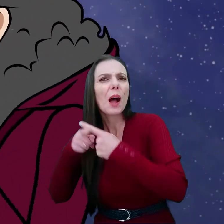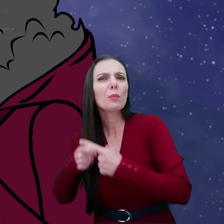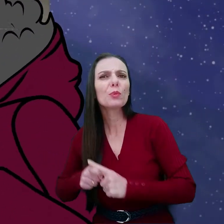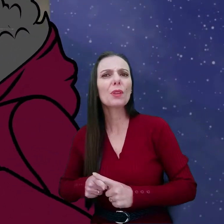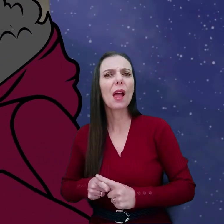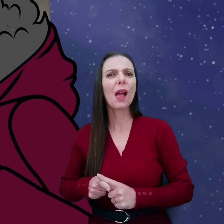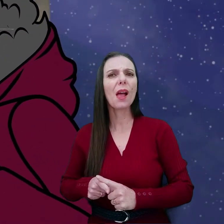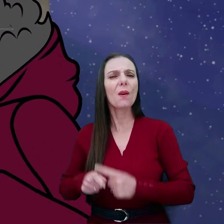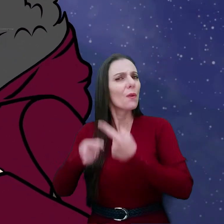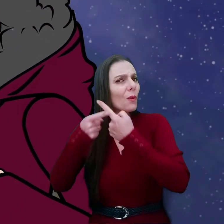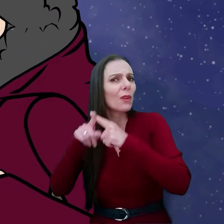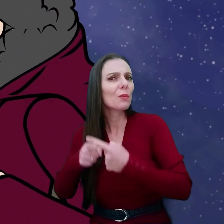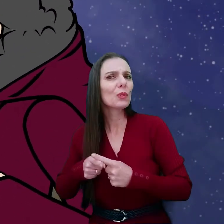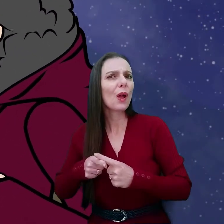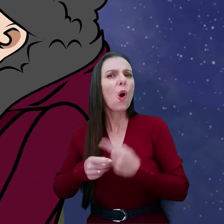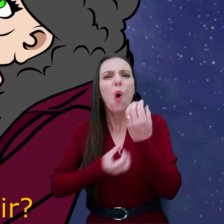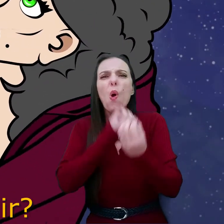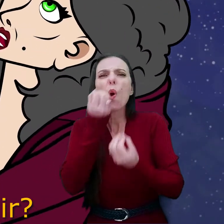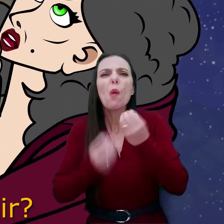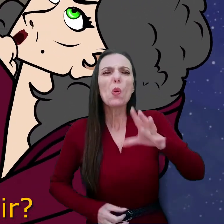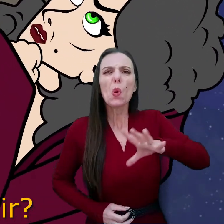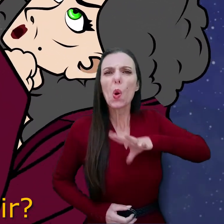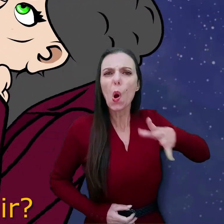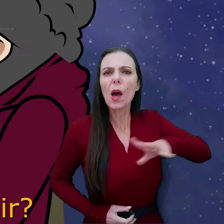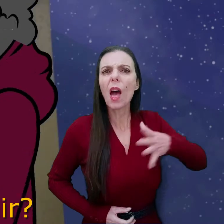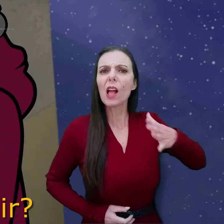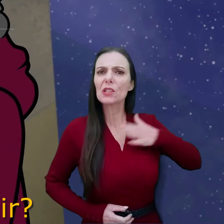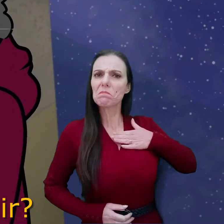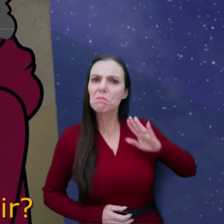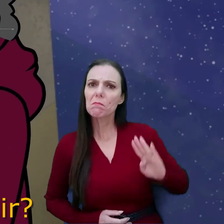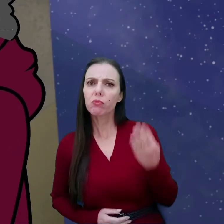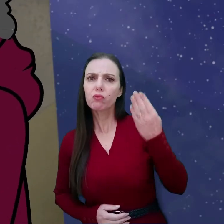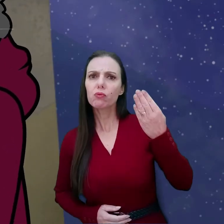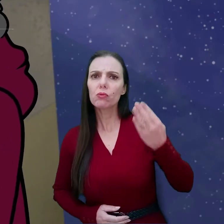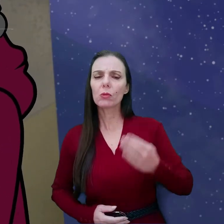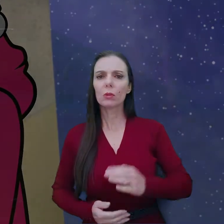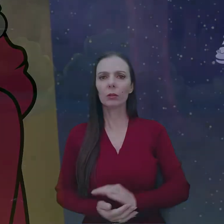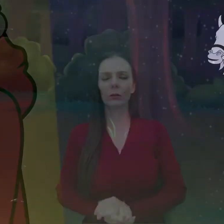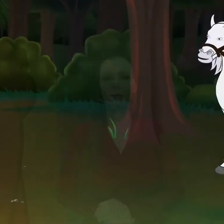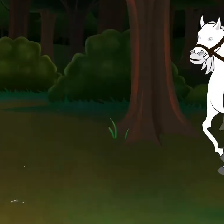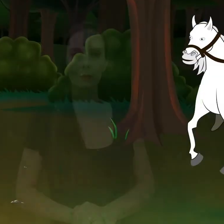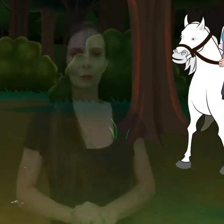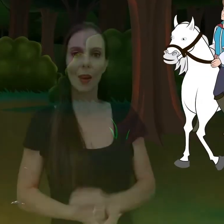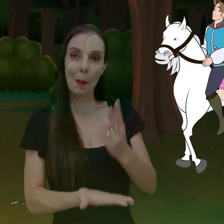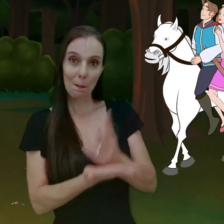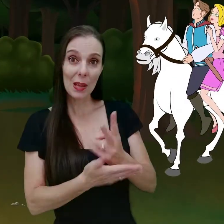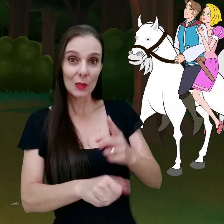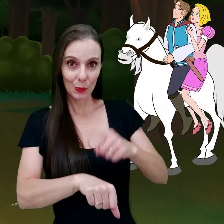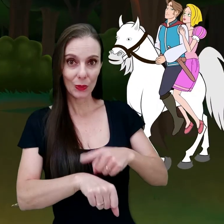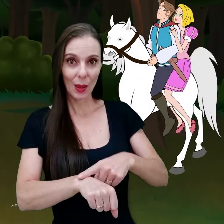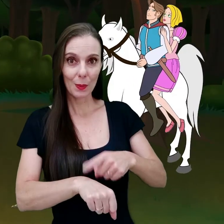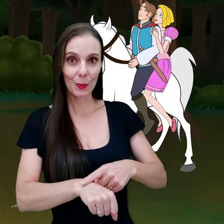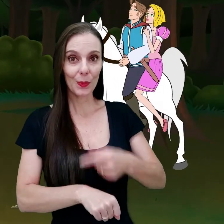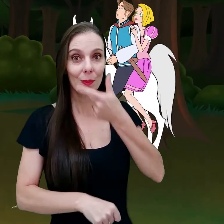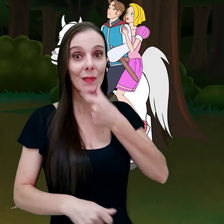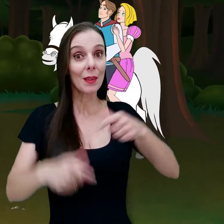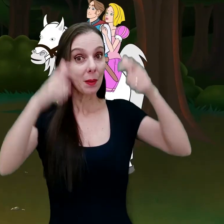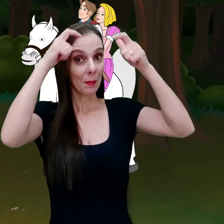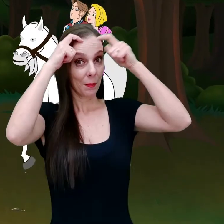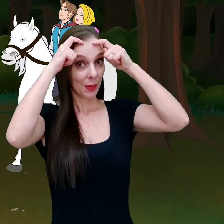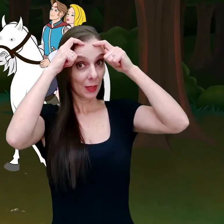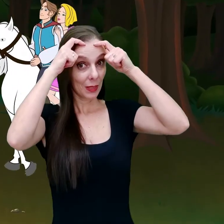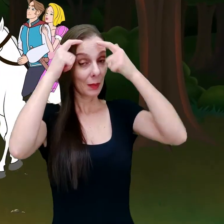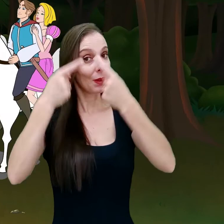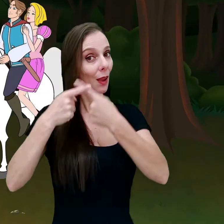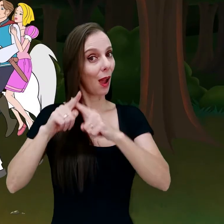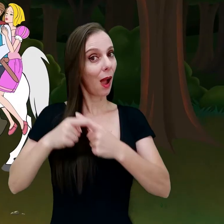Rapunzel! Rapunzel! Como você ousa me trair? Enquanto isso, o príncipe e